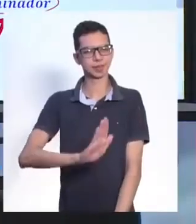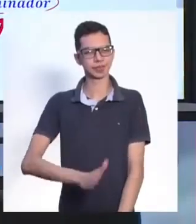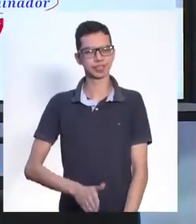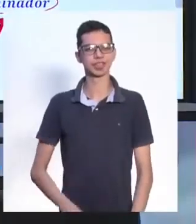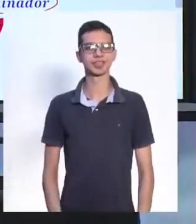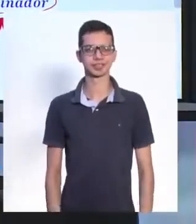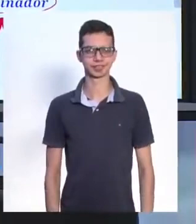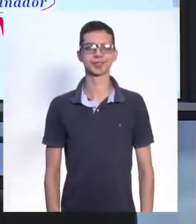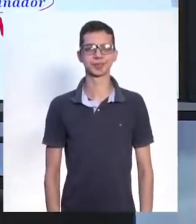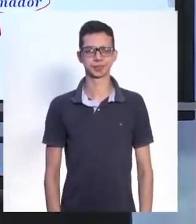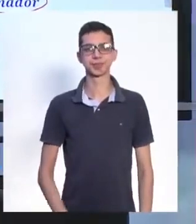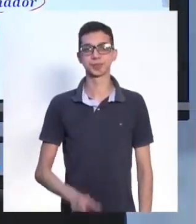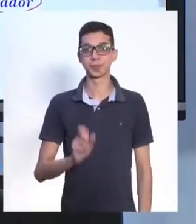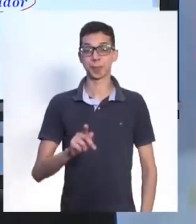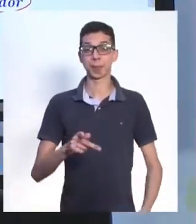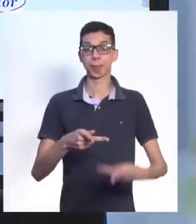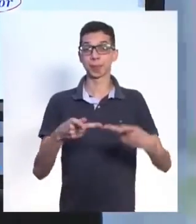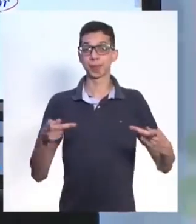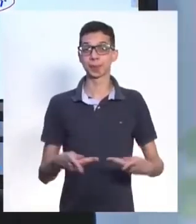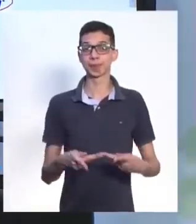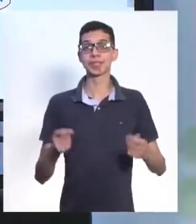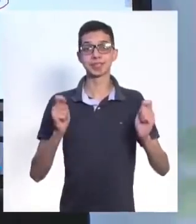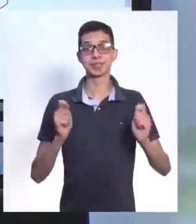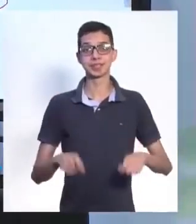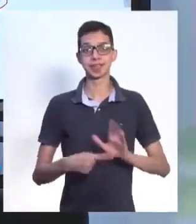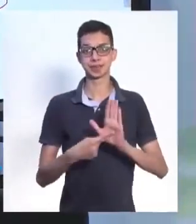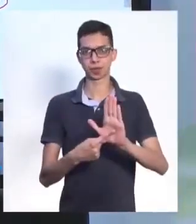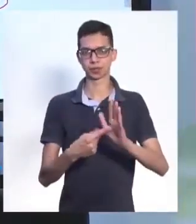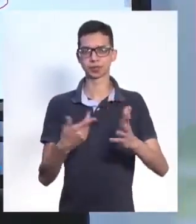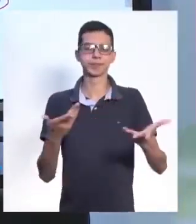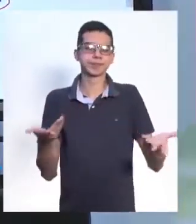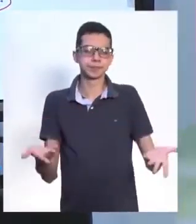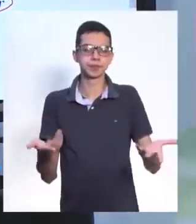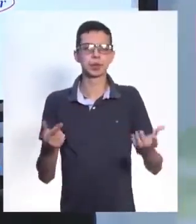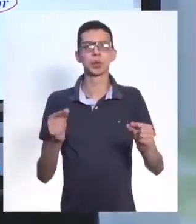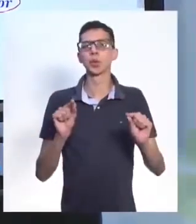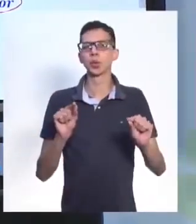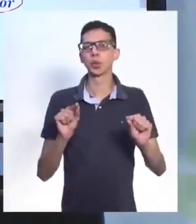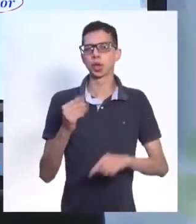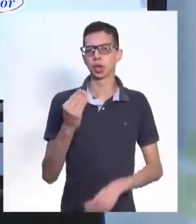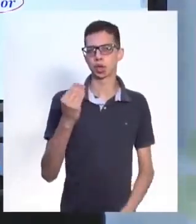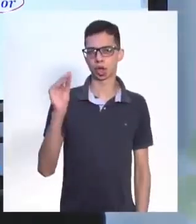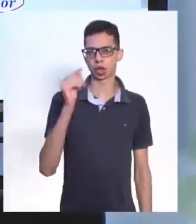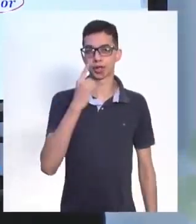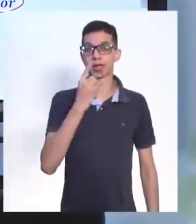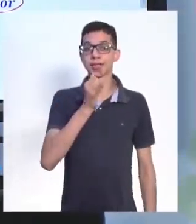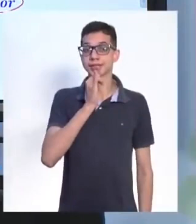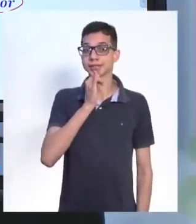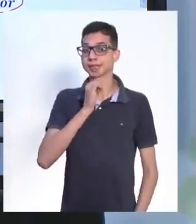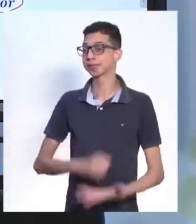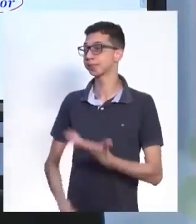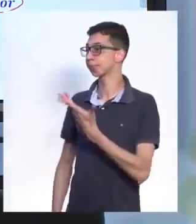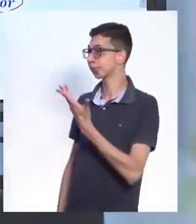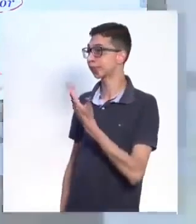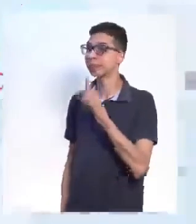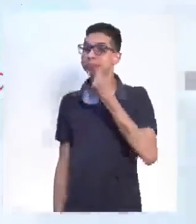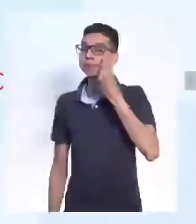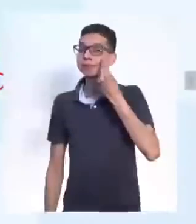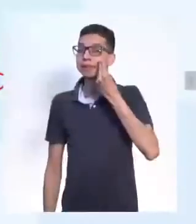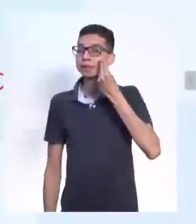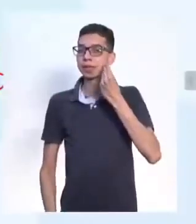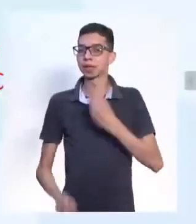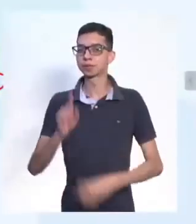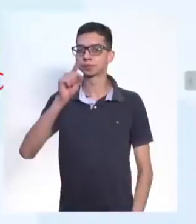aí para vocês, para essa representação. Então, o que eu vou colocar aqui? Ó? Então, por exemplo, vou tentar fazer um círculo aqui.